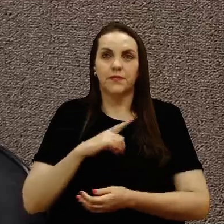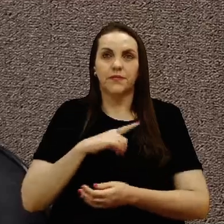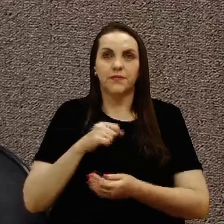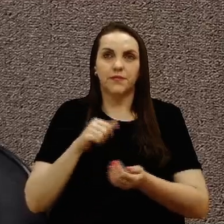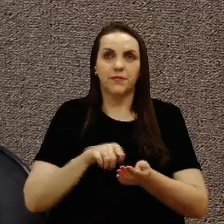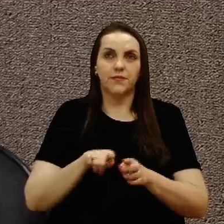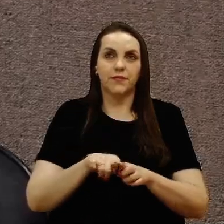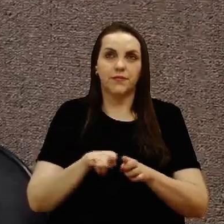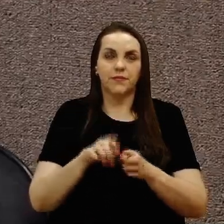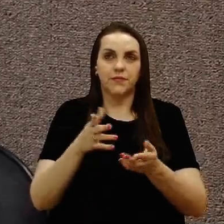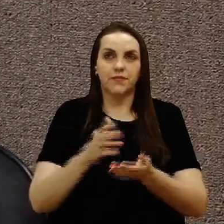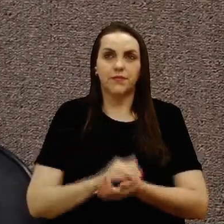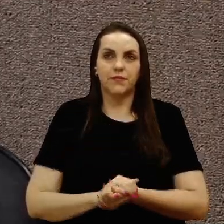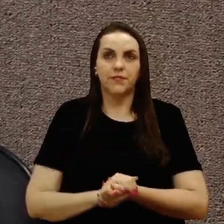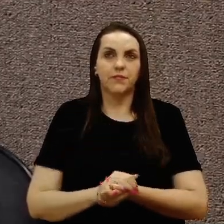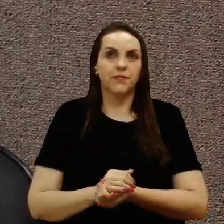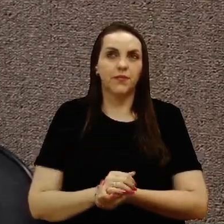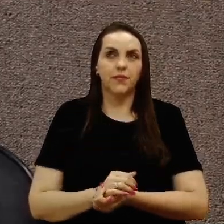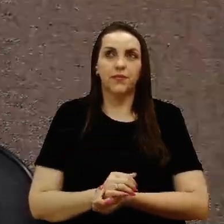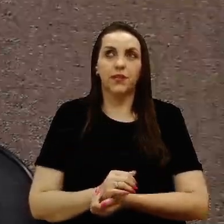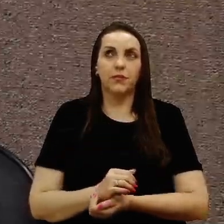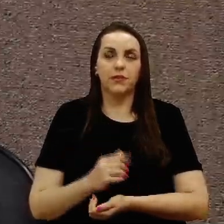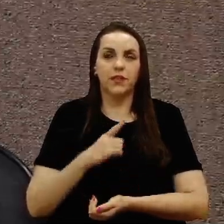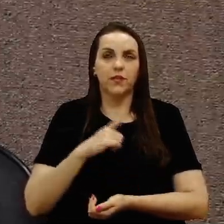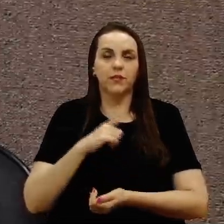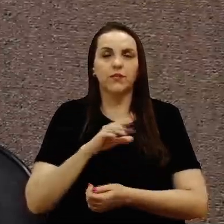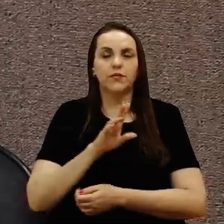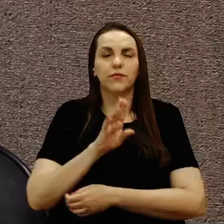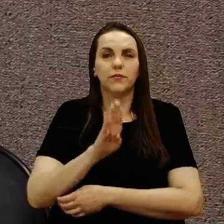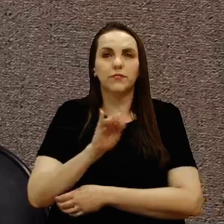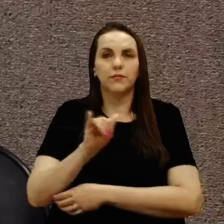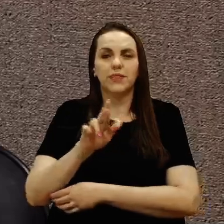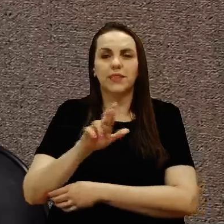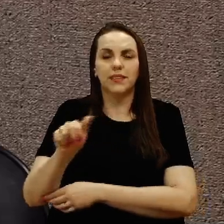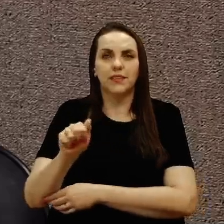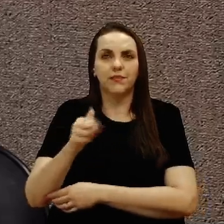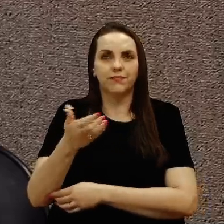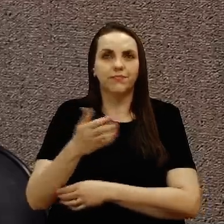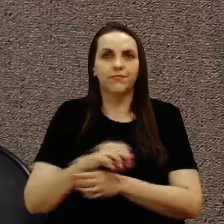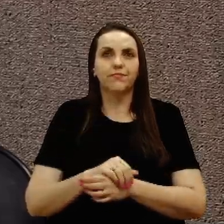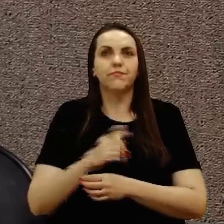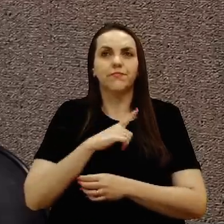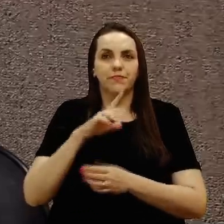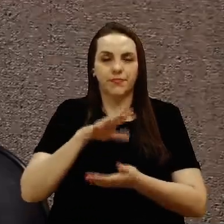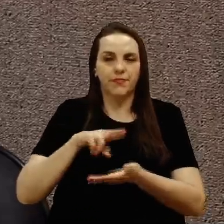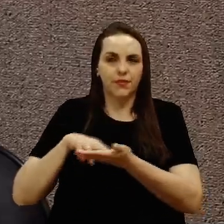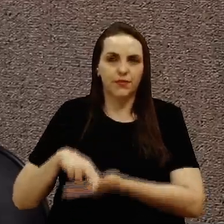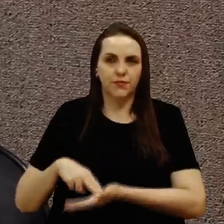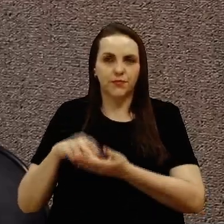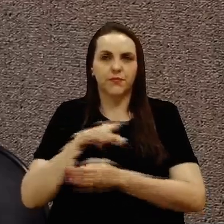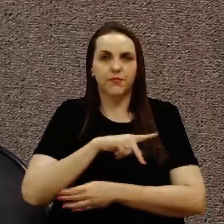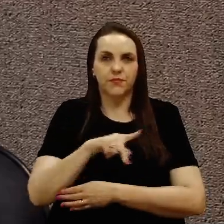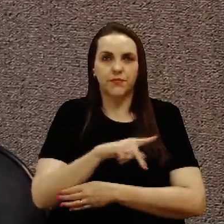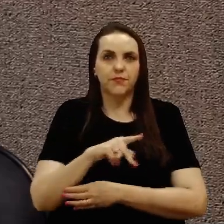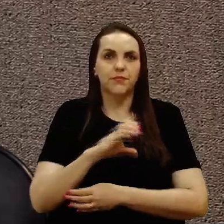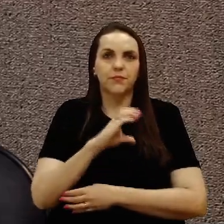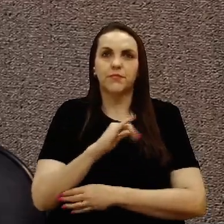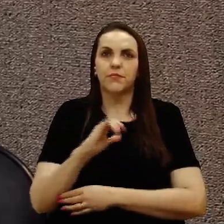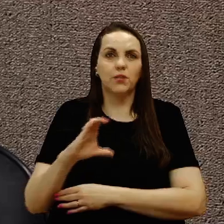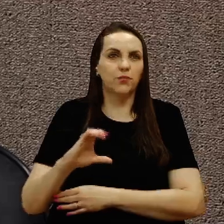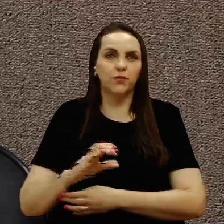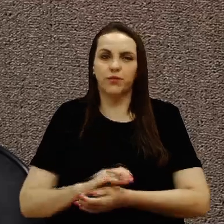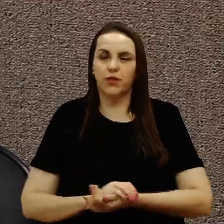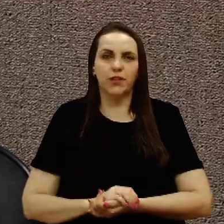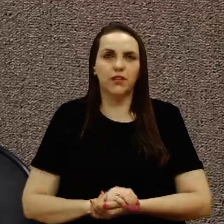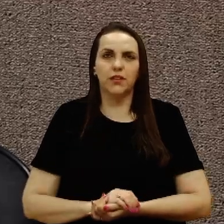ontem, mas o amigo Bira Hesler, que assume a presidência da SIC, os vice-presidentes, o Marcos Rossi, o André Zucco e